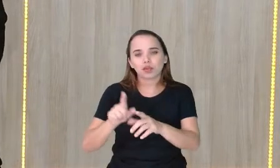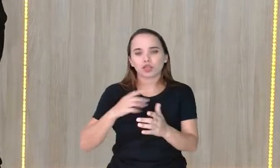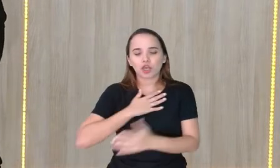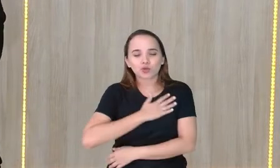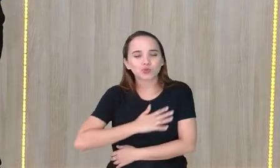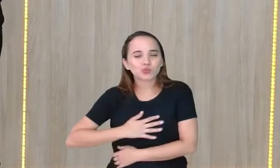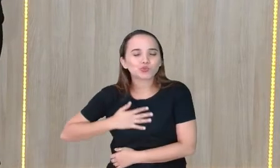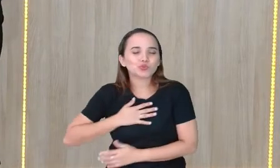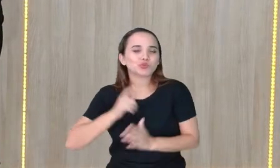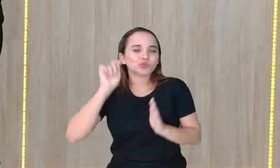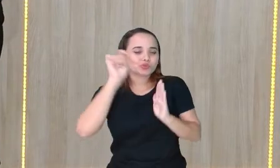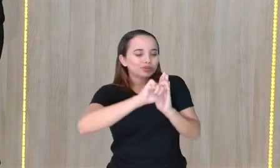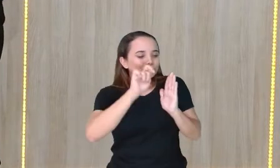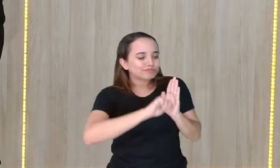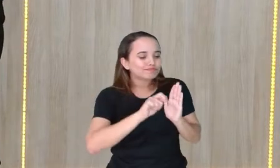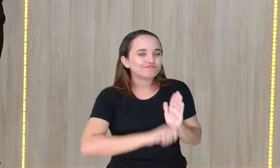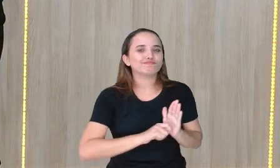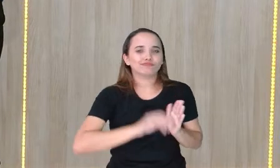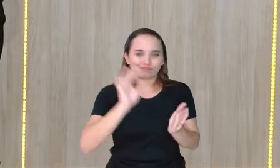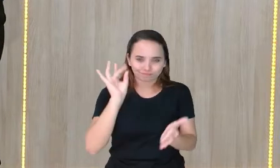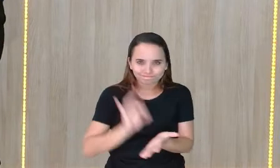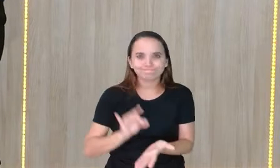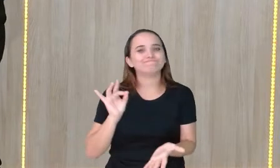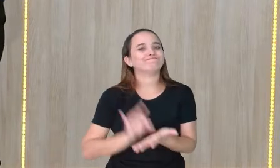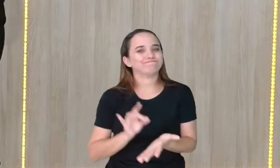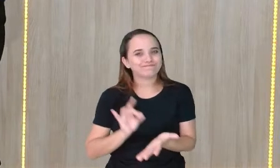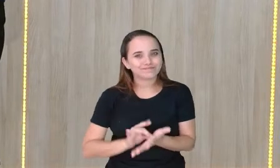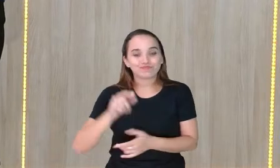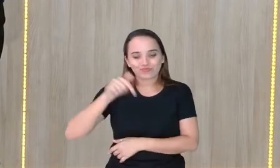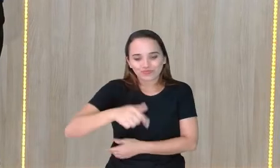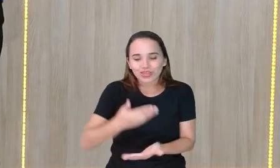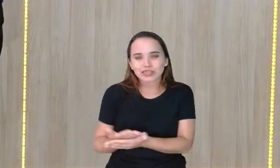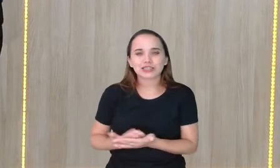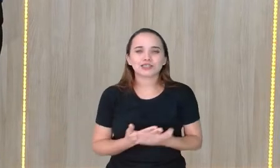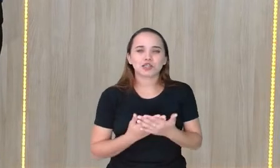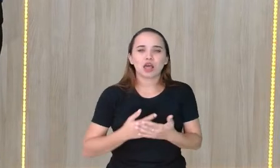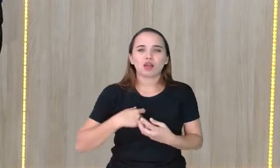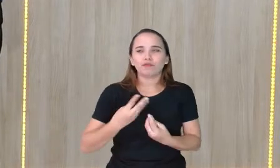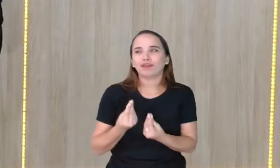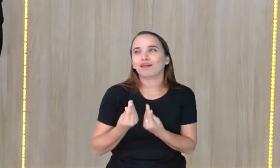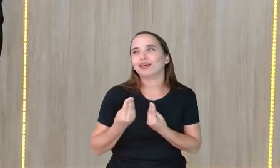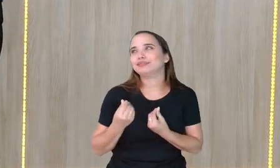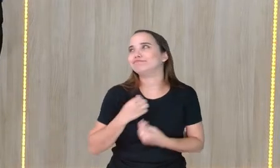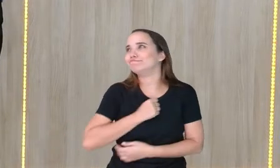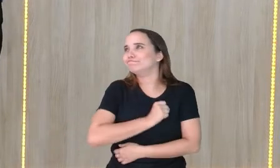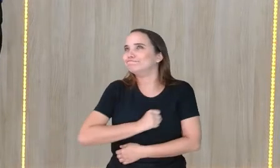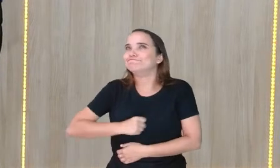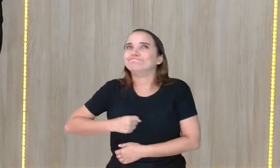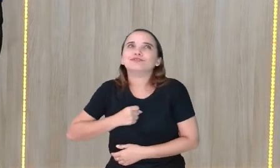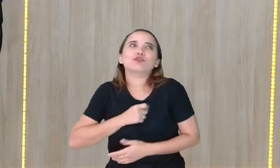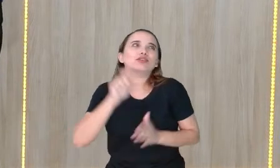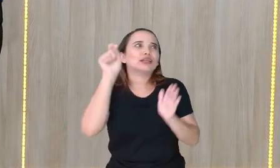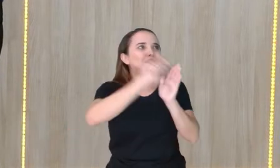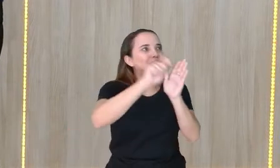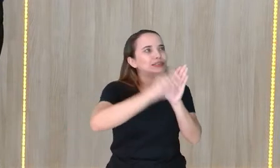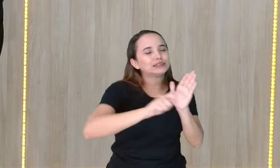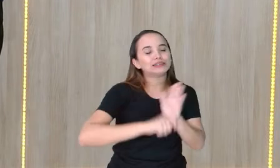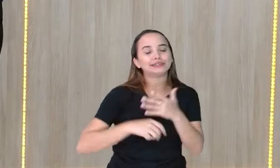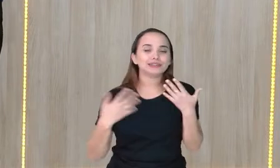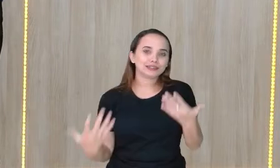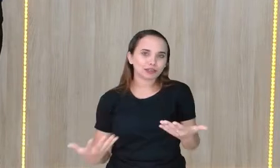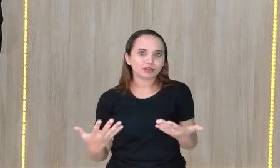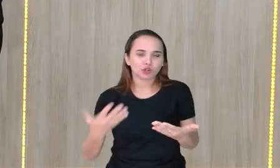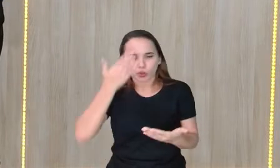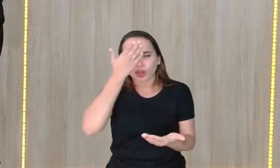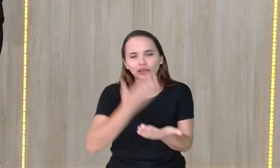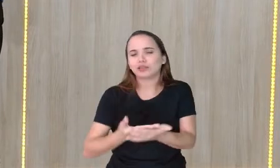de escrever. De verdade. Inclusive, essa aula me fez ter muita saudade de escrever minicontos. Então, quem sabe, se